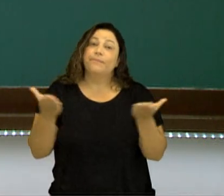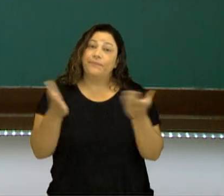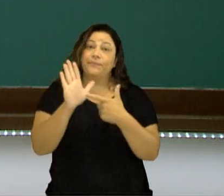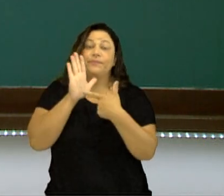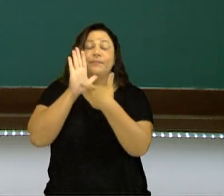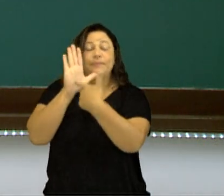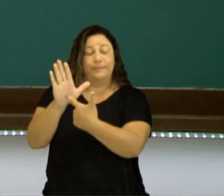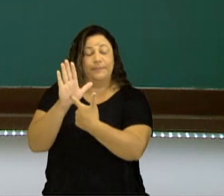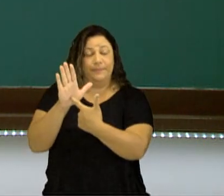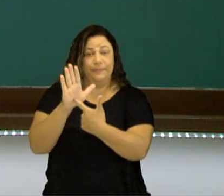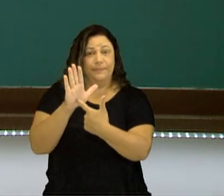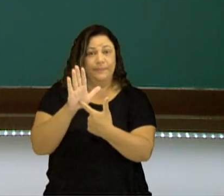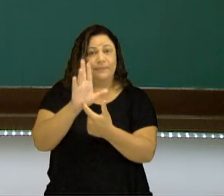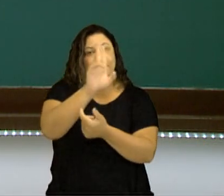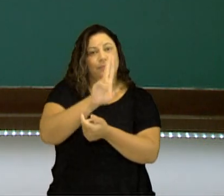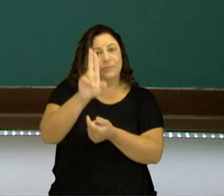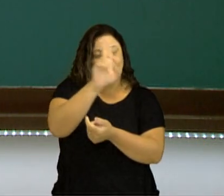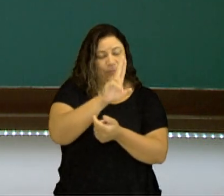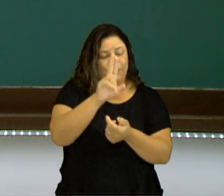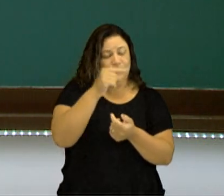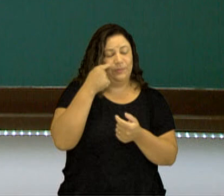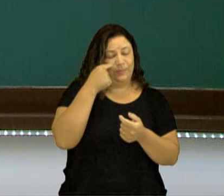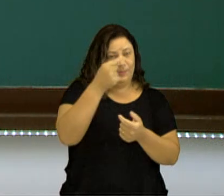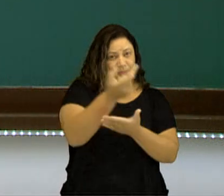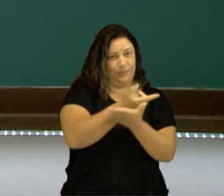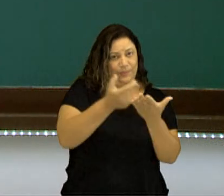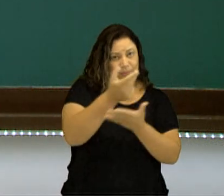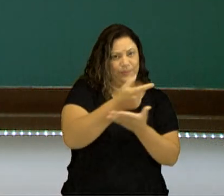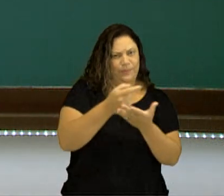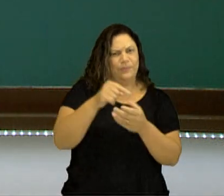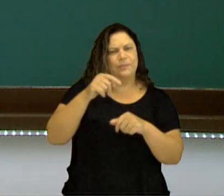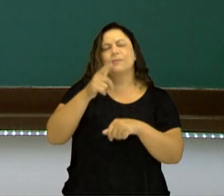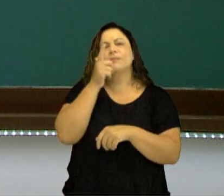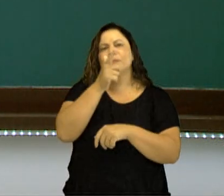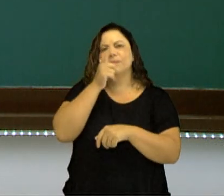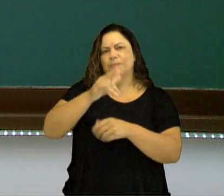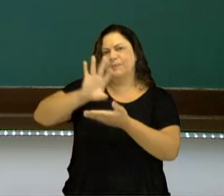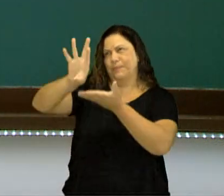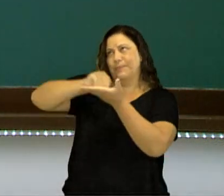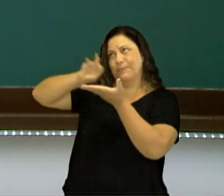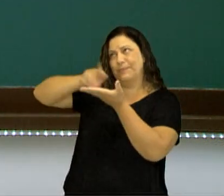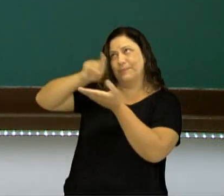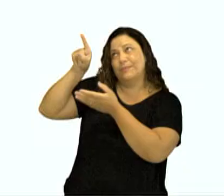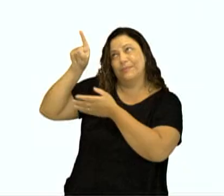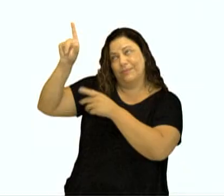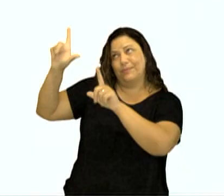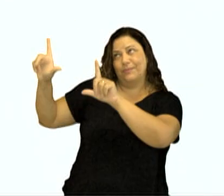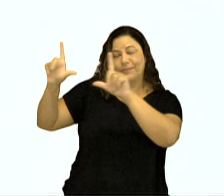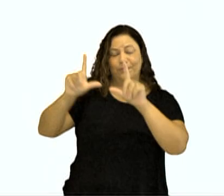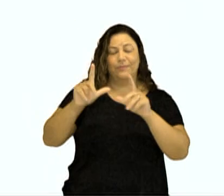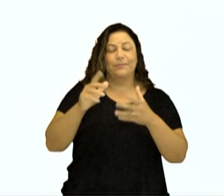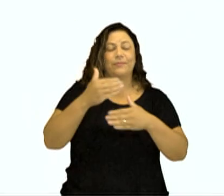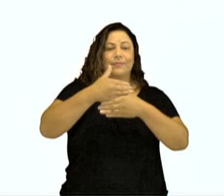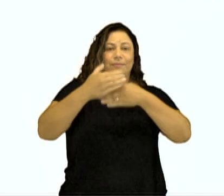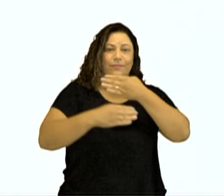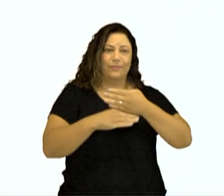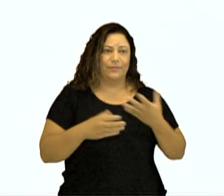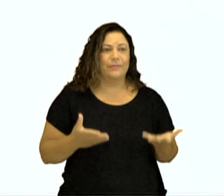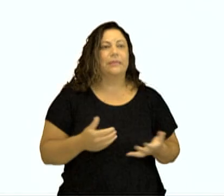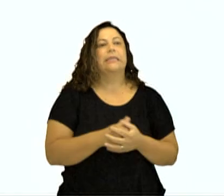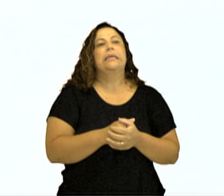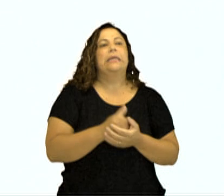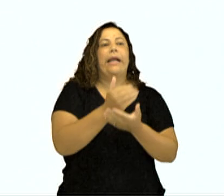Mostrando isso usando diagramas, vê se você consegue copiar rapidinho aí no seu caderno. O conjunto domínio é um